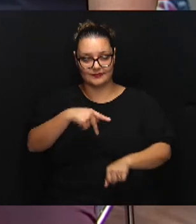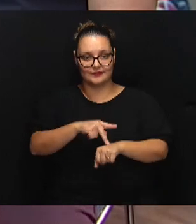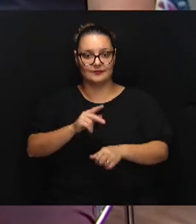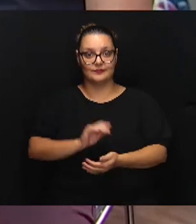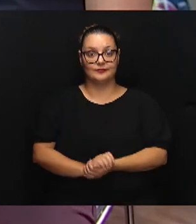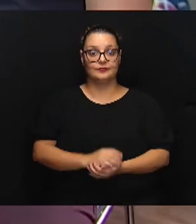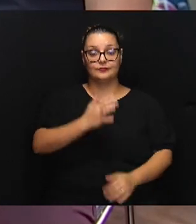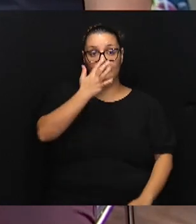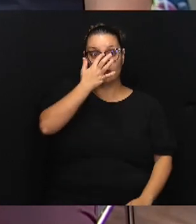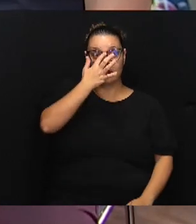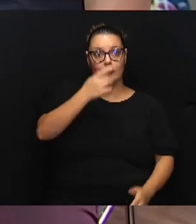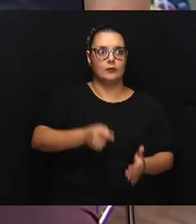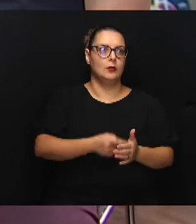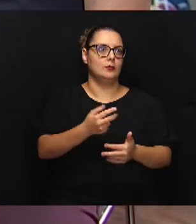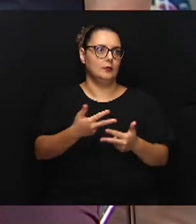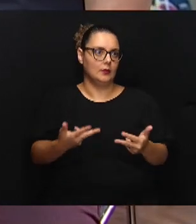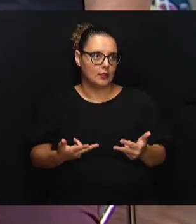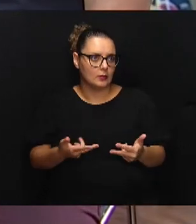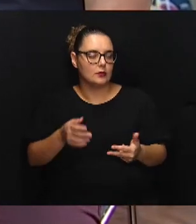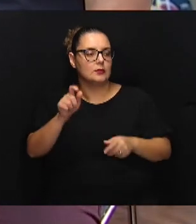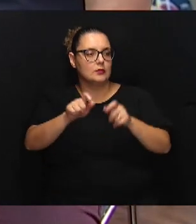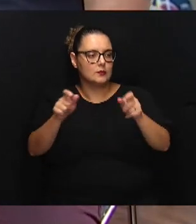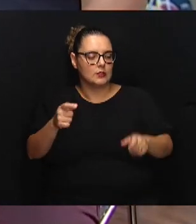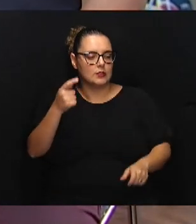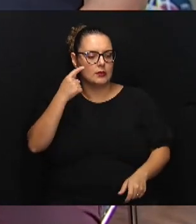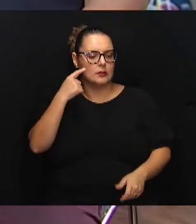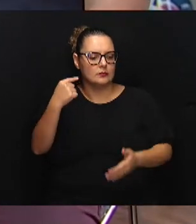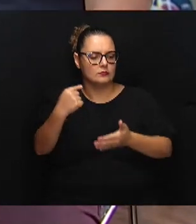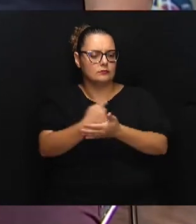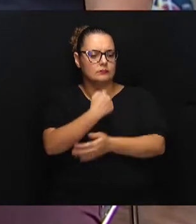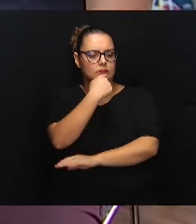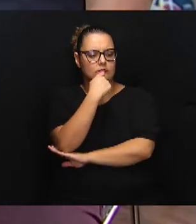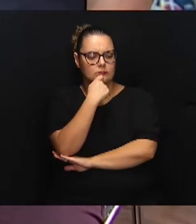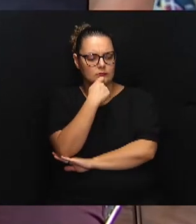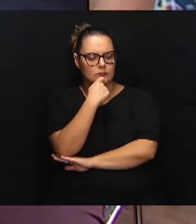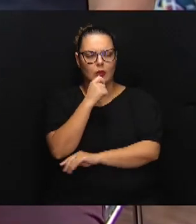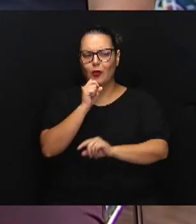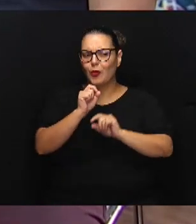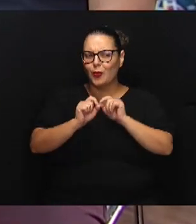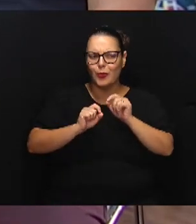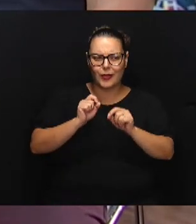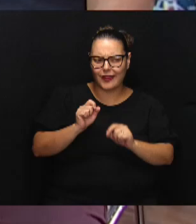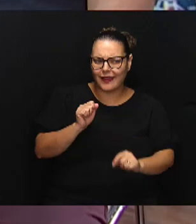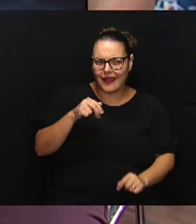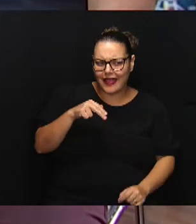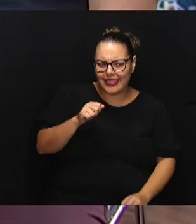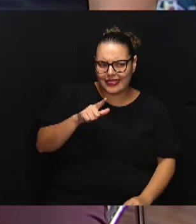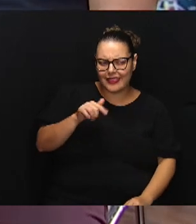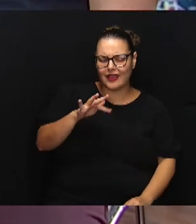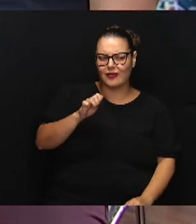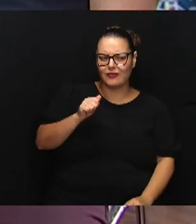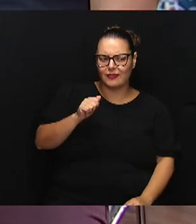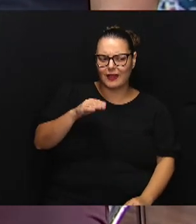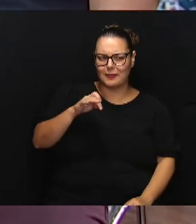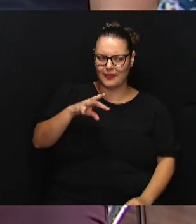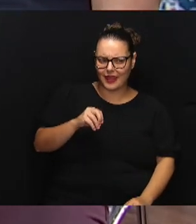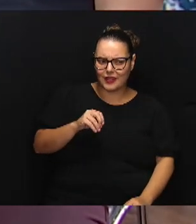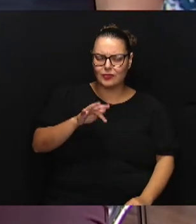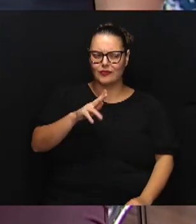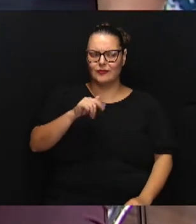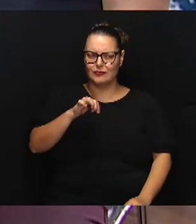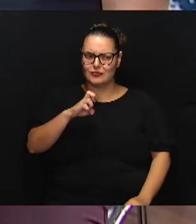Bom, a primeira coisa que as pessoas certamente estão perguntando, o que é exatamente um analfabeto